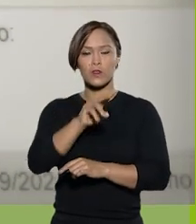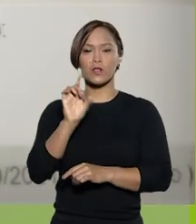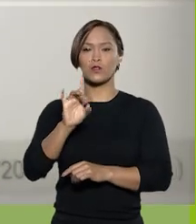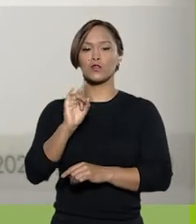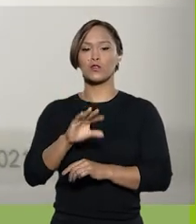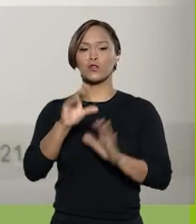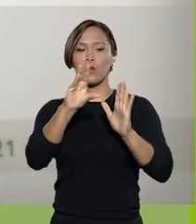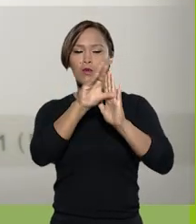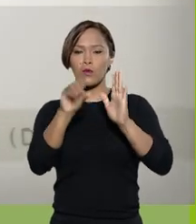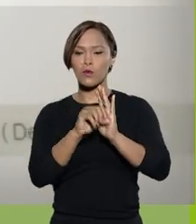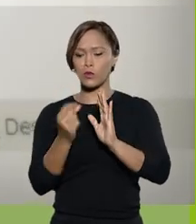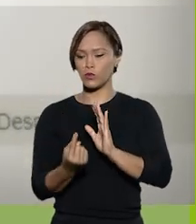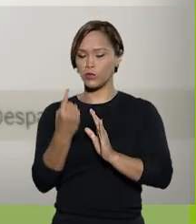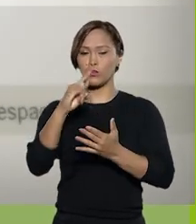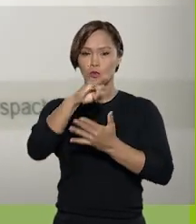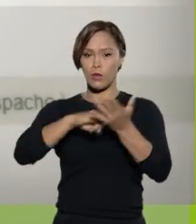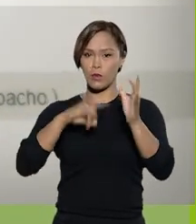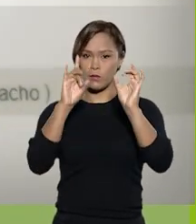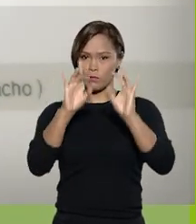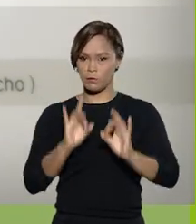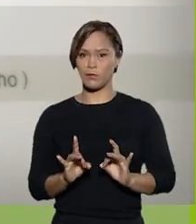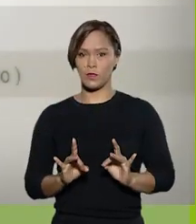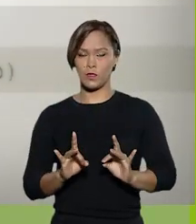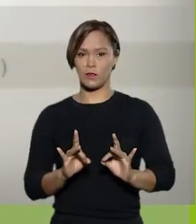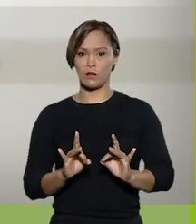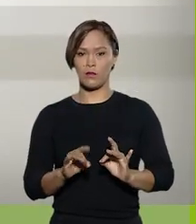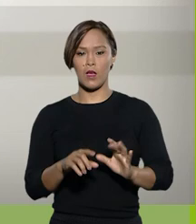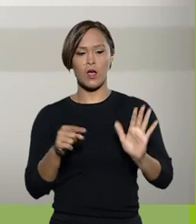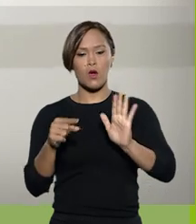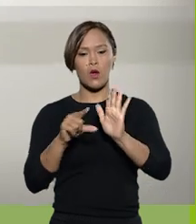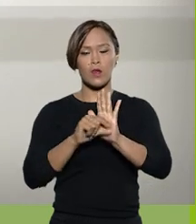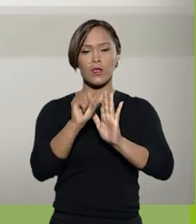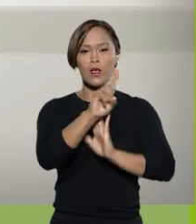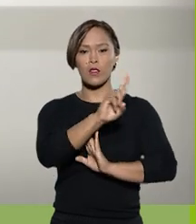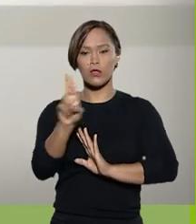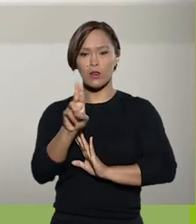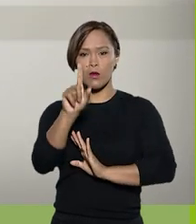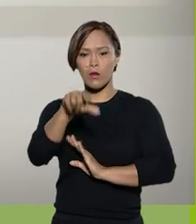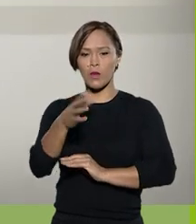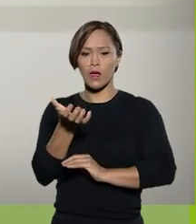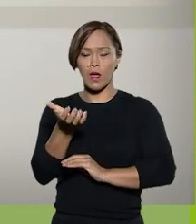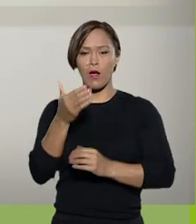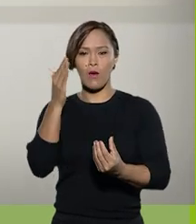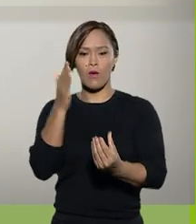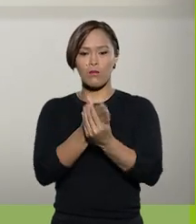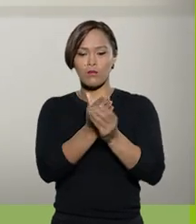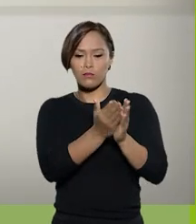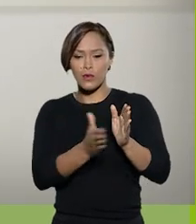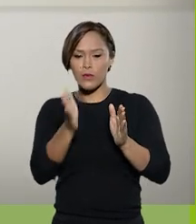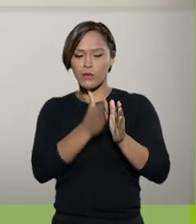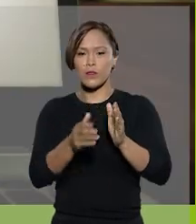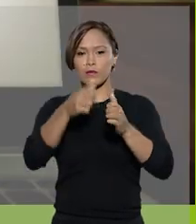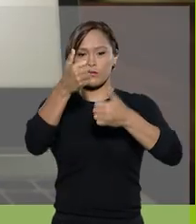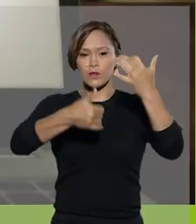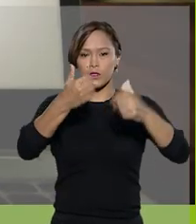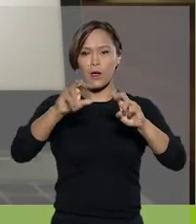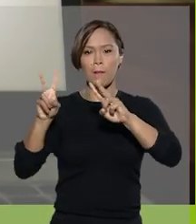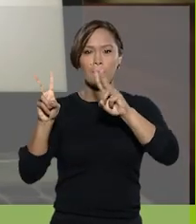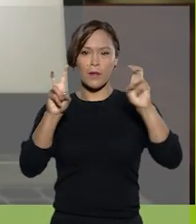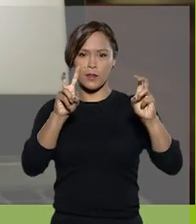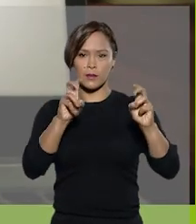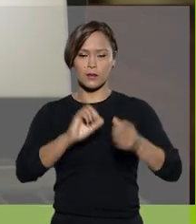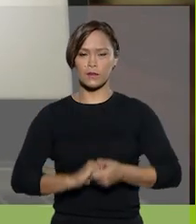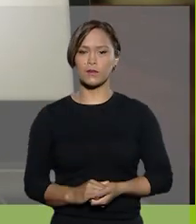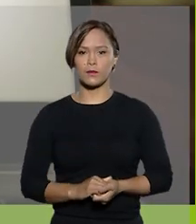somente o conteúdo de um documento específico, é só clicar no nome correspondente ao arquivo, descrito entre parênteses.